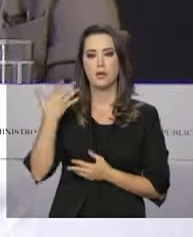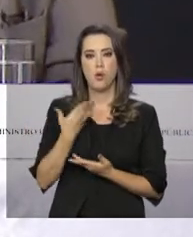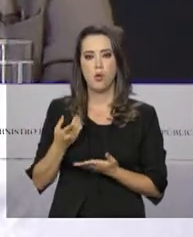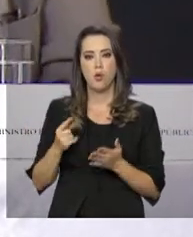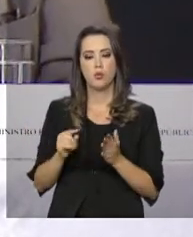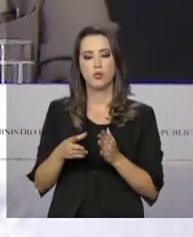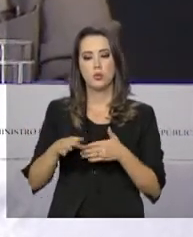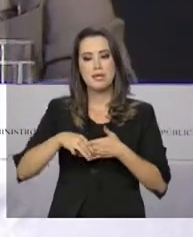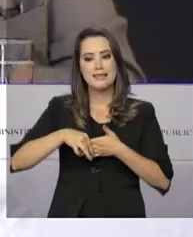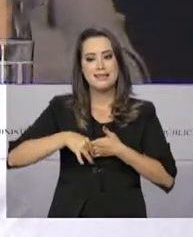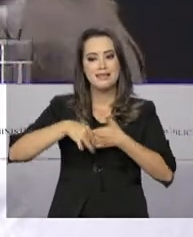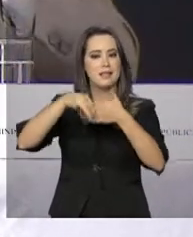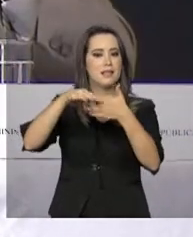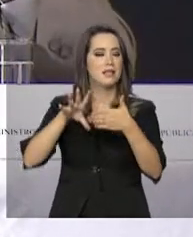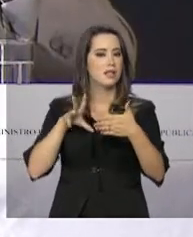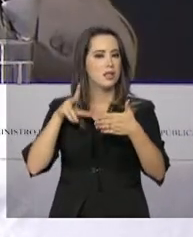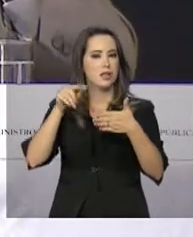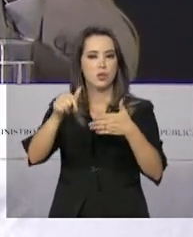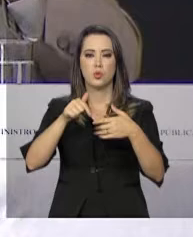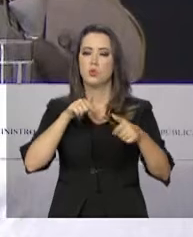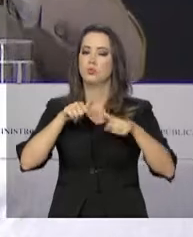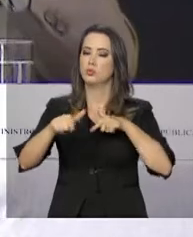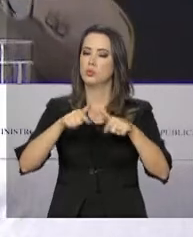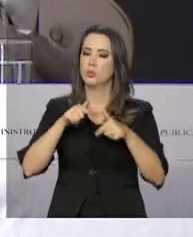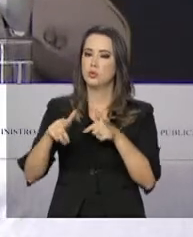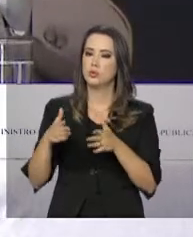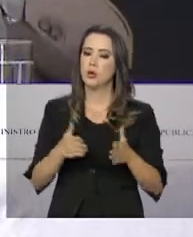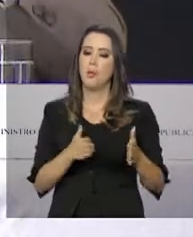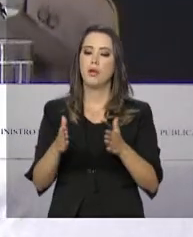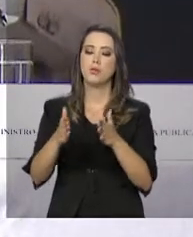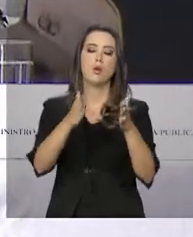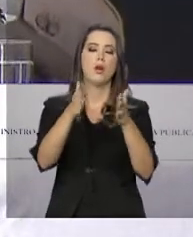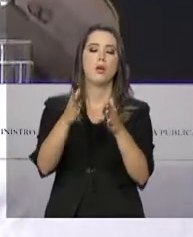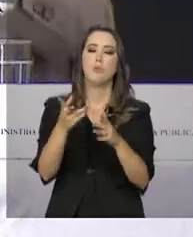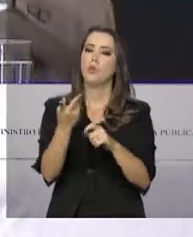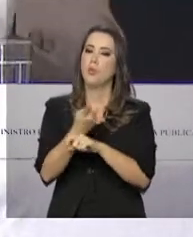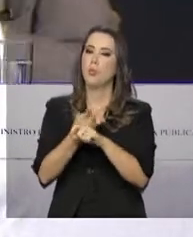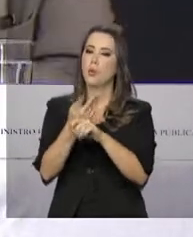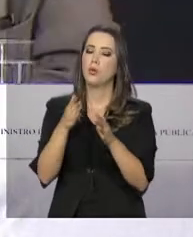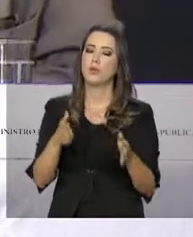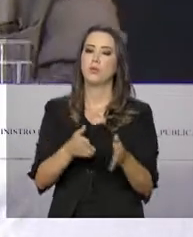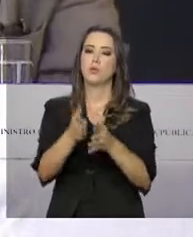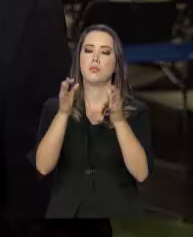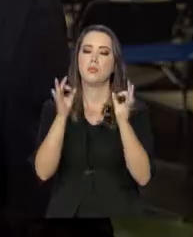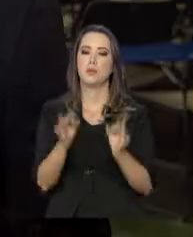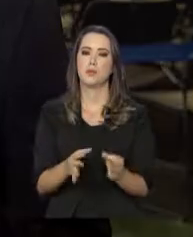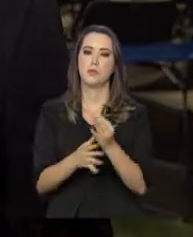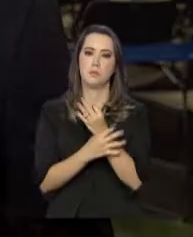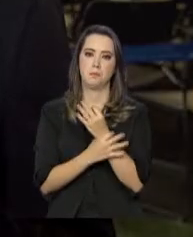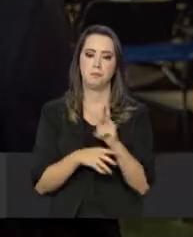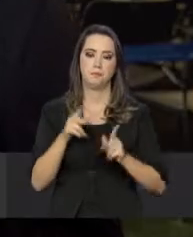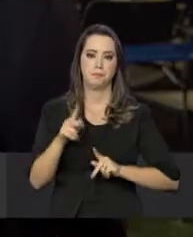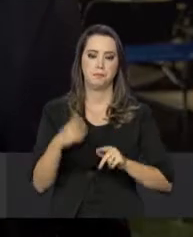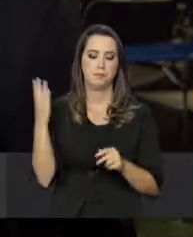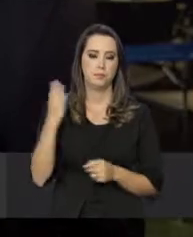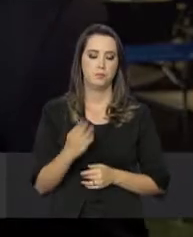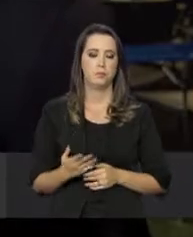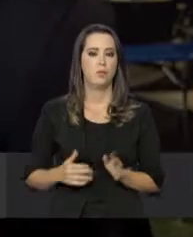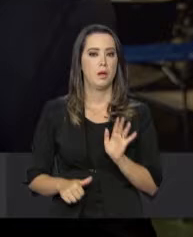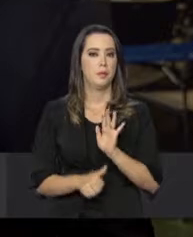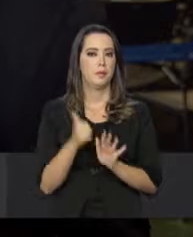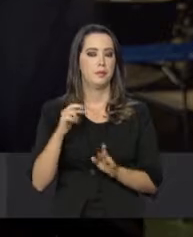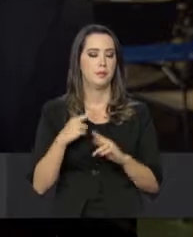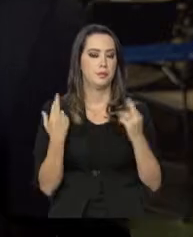federal no centro da música de um prossegur ansa pública no brasil e no dia da primeira reunião